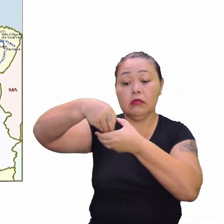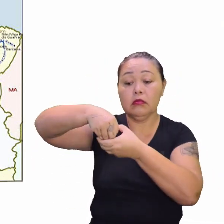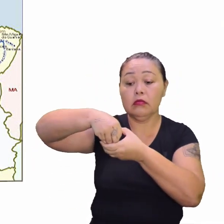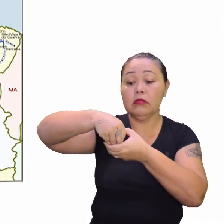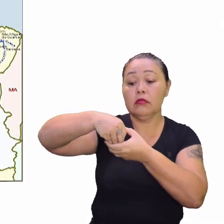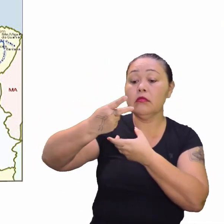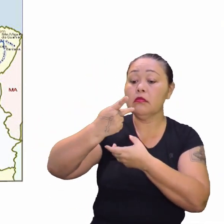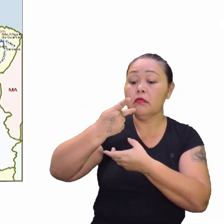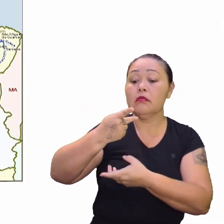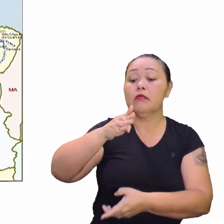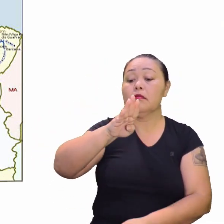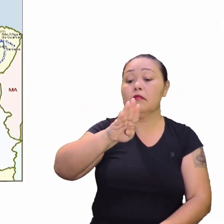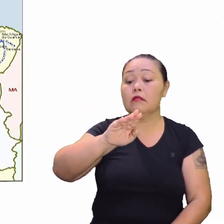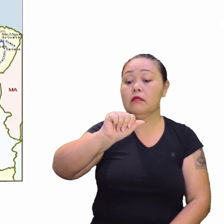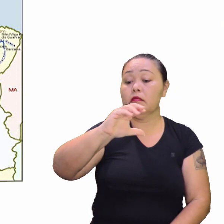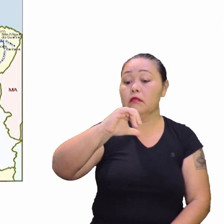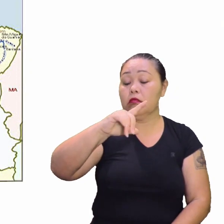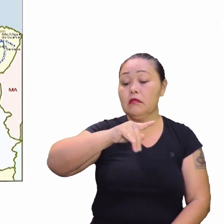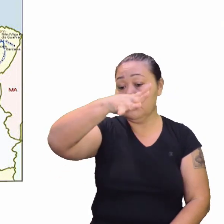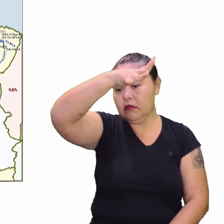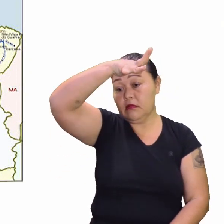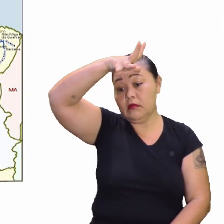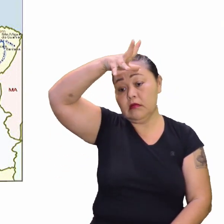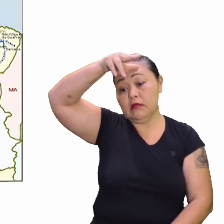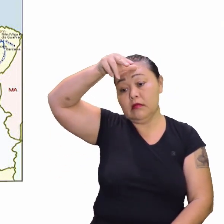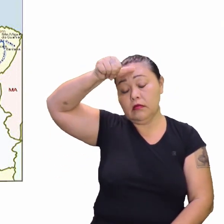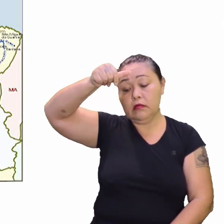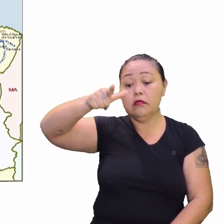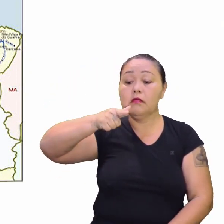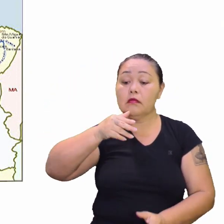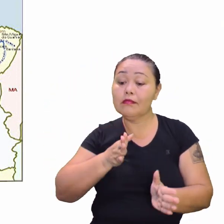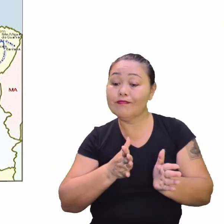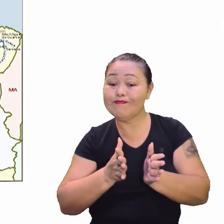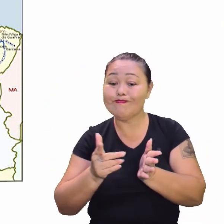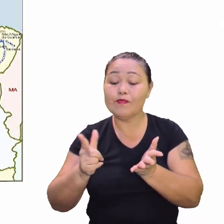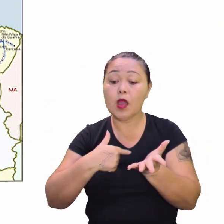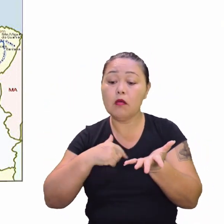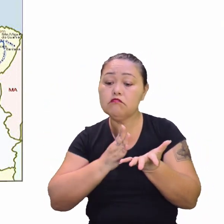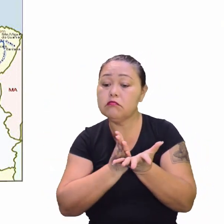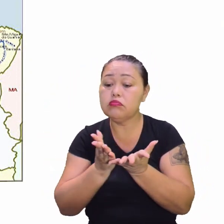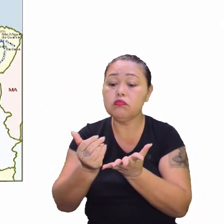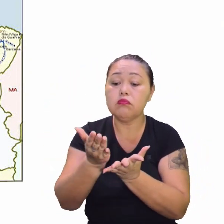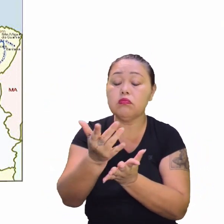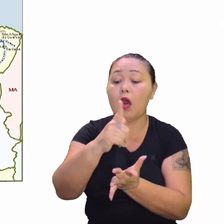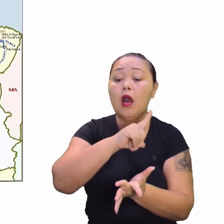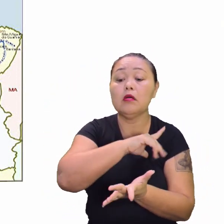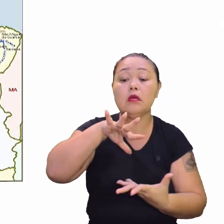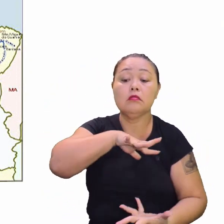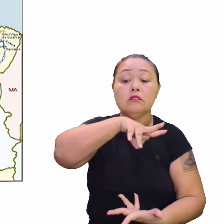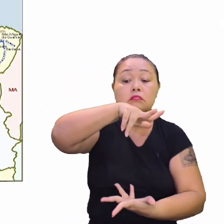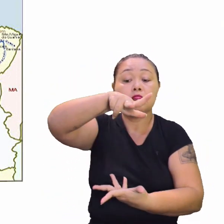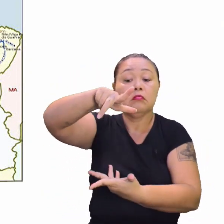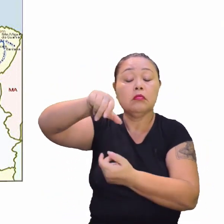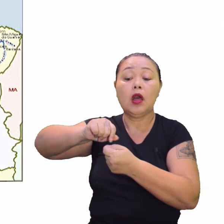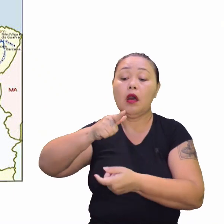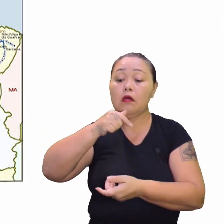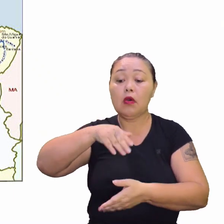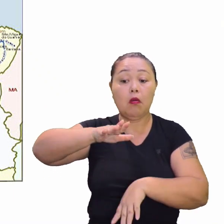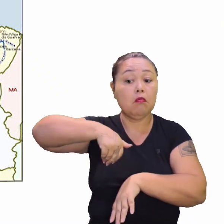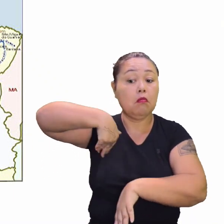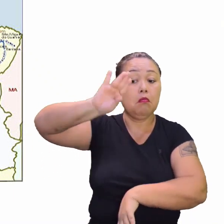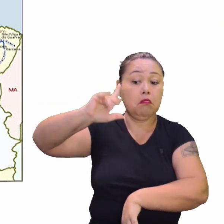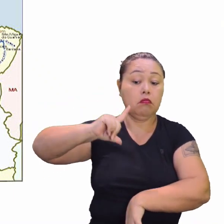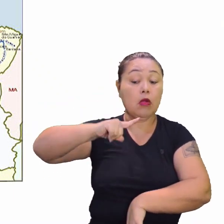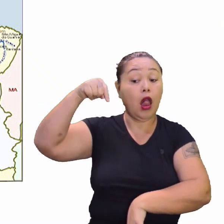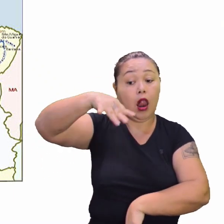amazônica, acabamos de falar. Exato. Que é a maior bacia hidrográfica do planeta Terra. Muito bem.